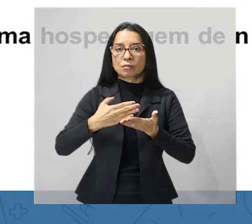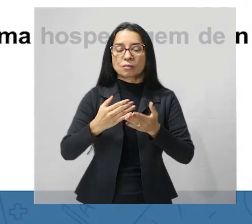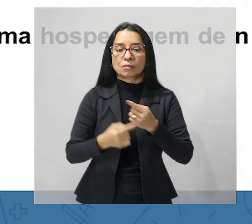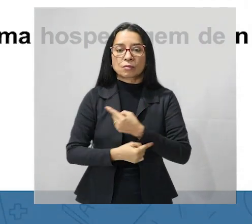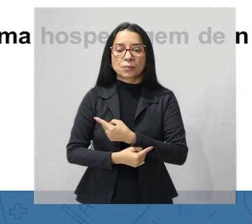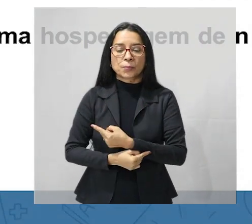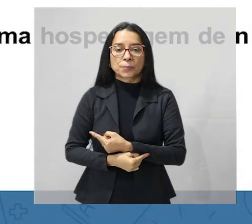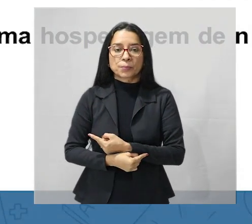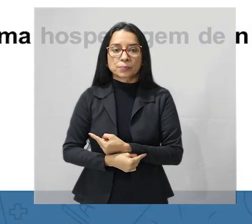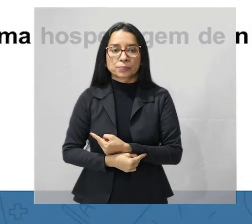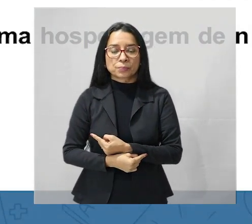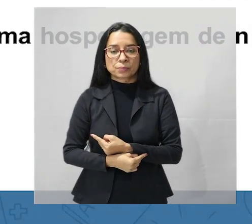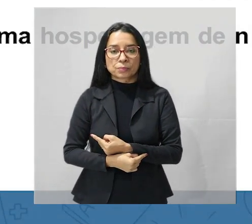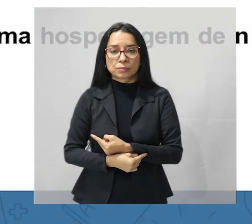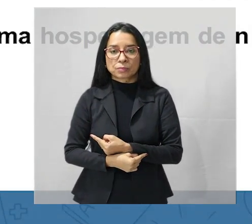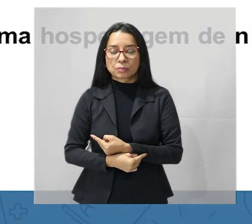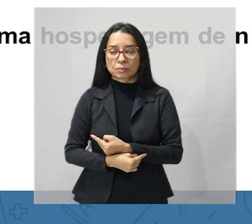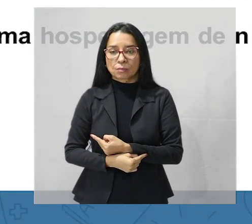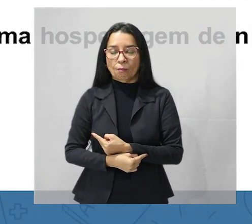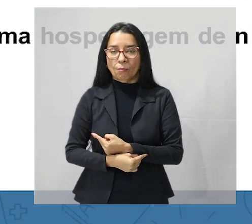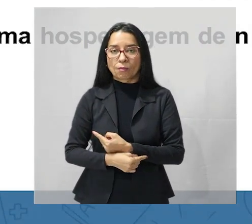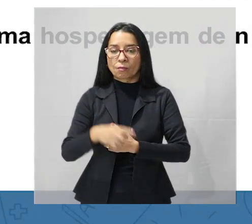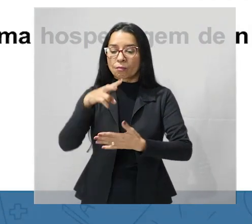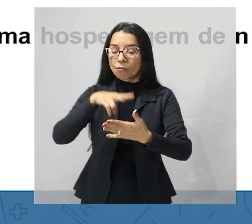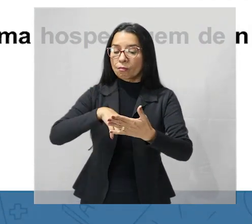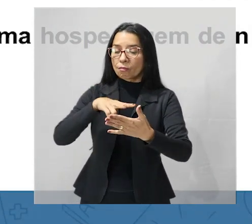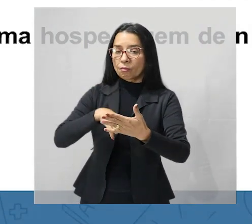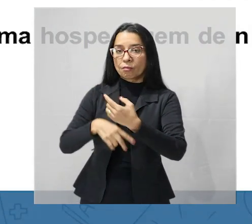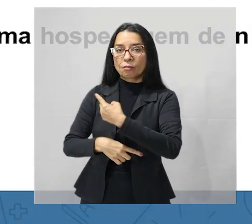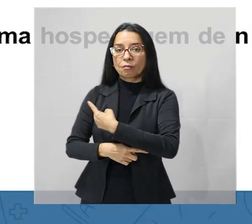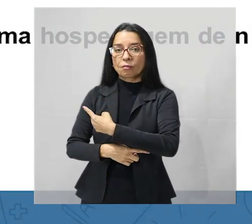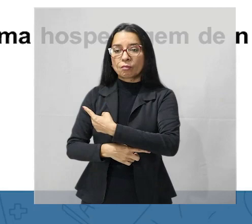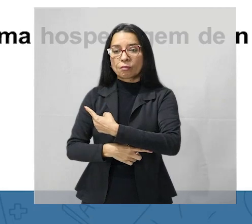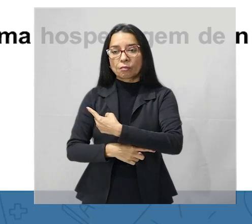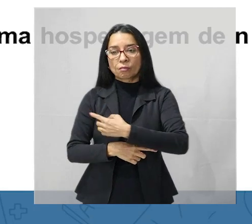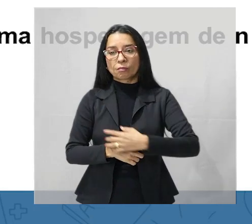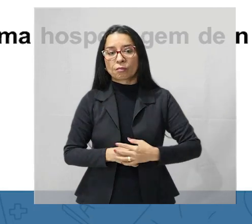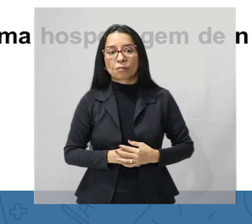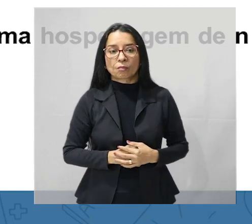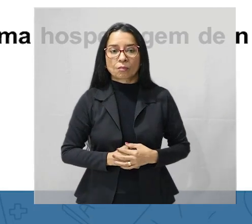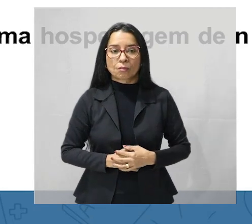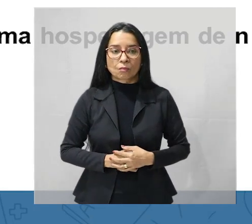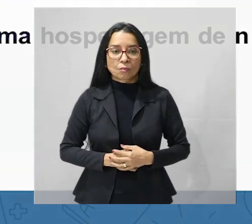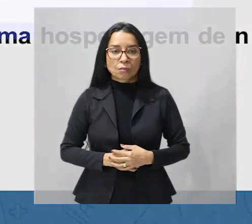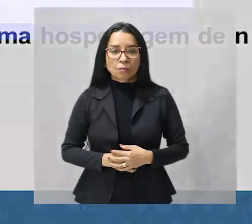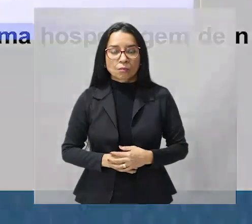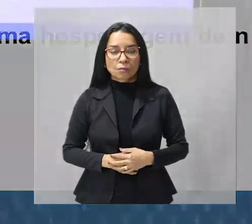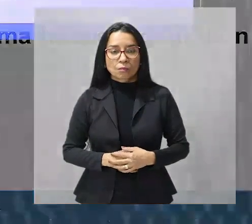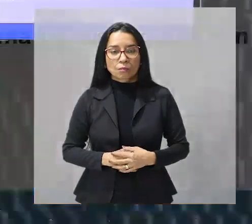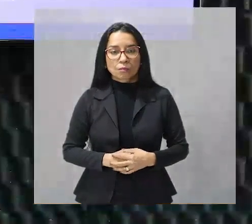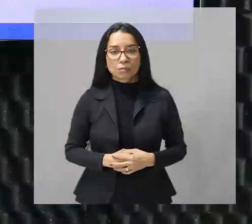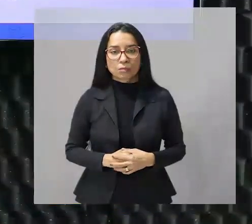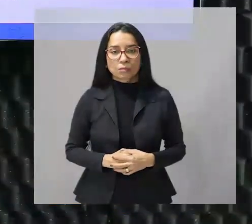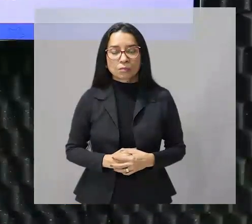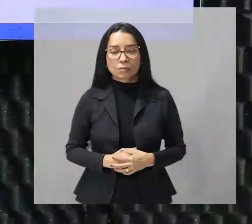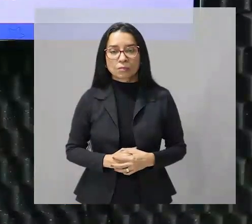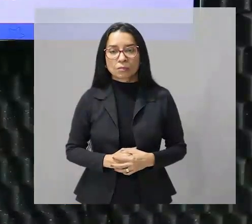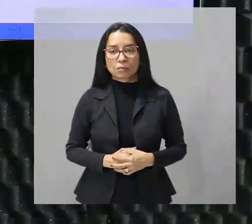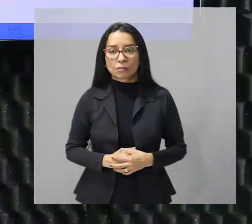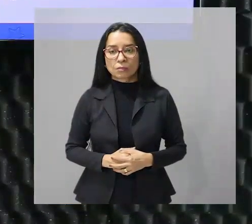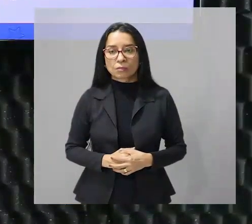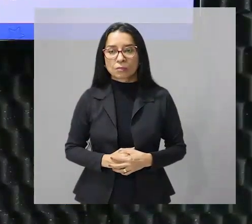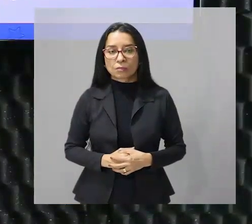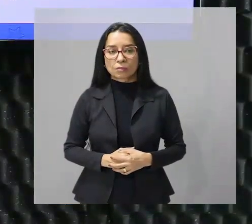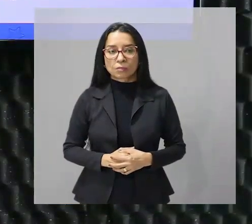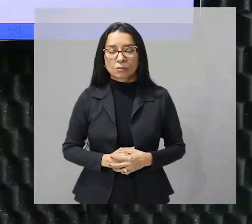Aplicativos que gerenciam serviços de hospedagem têm ganhado espaço no Brasil e no mundo